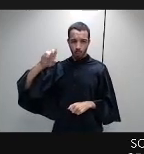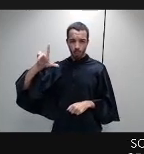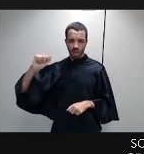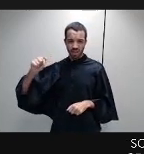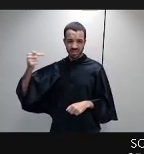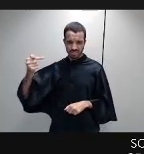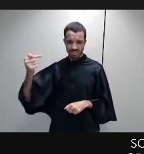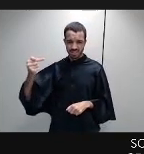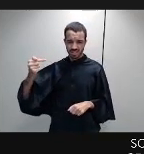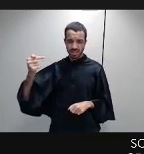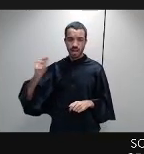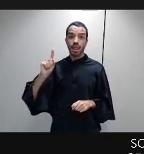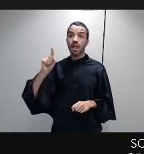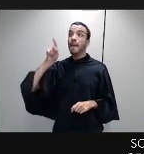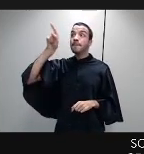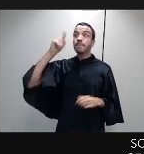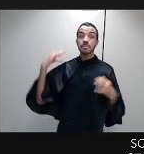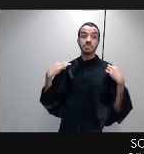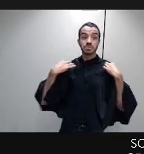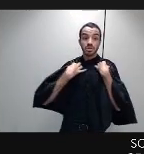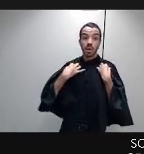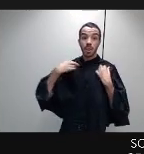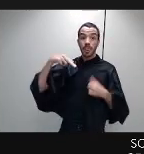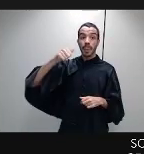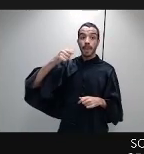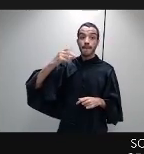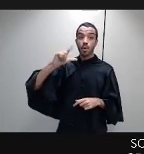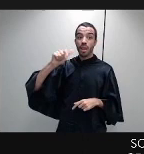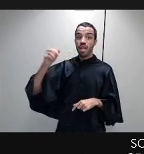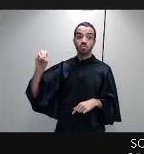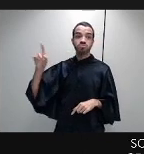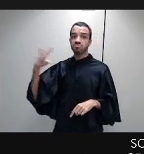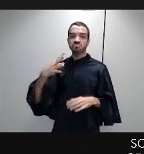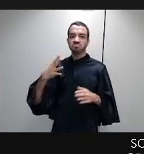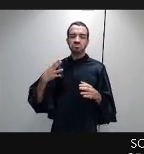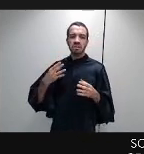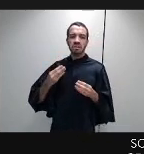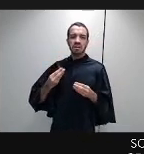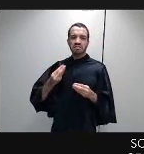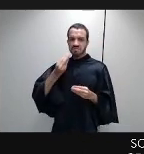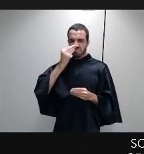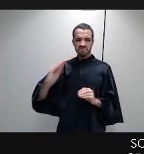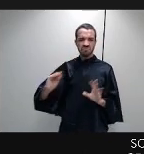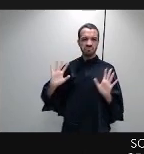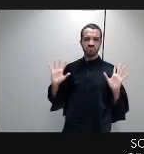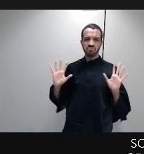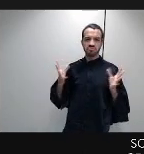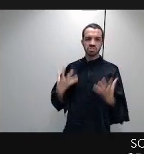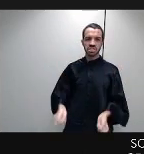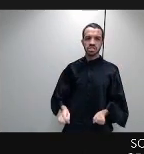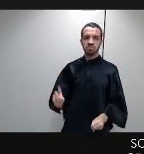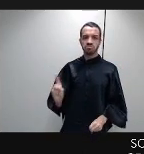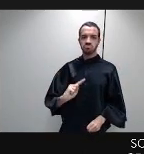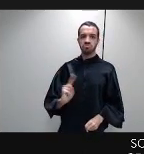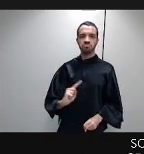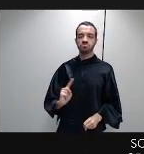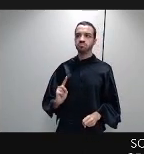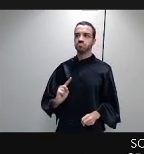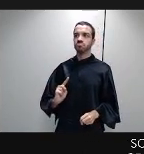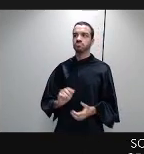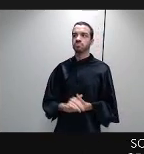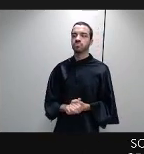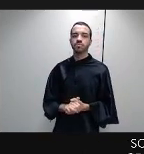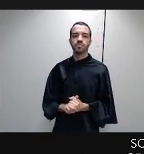acolham não não conheço ele rejeitou Z10 não aí você silêncio Então tá profundo que